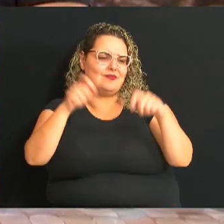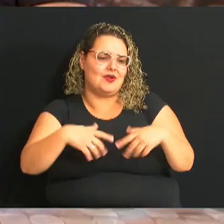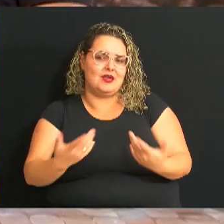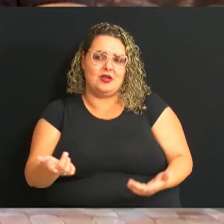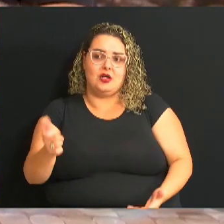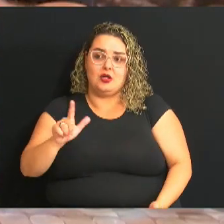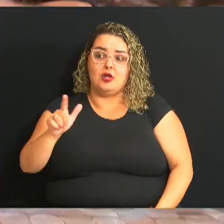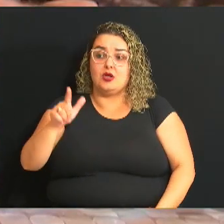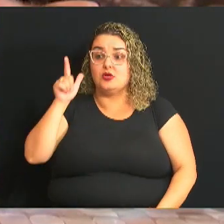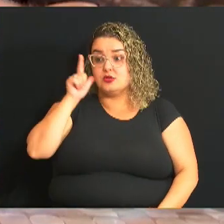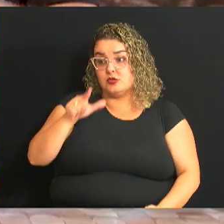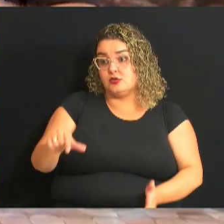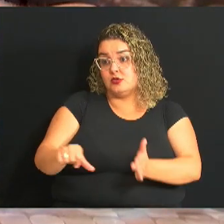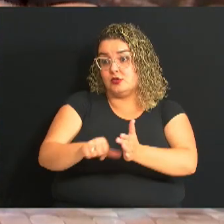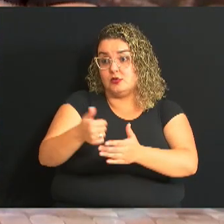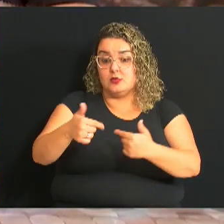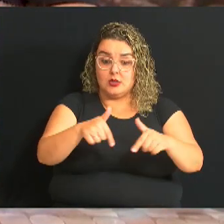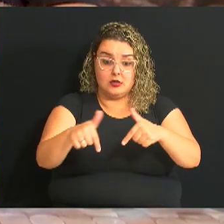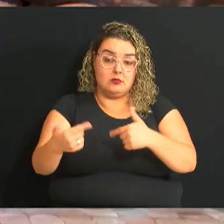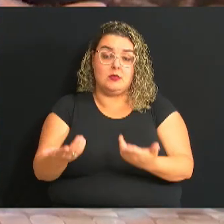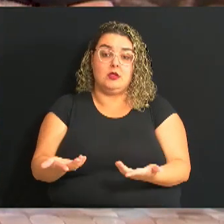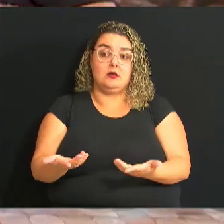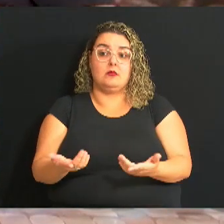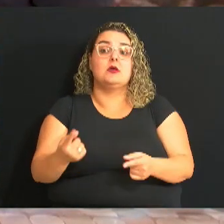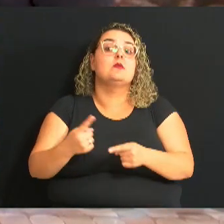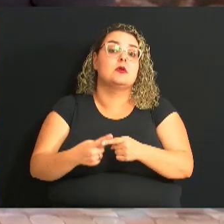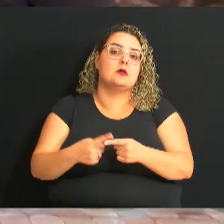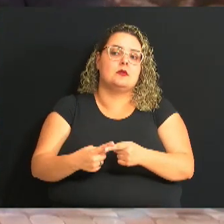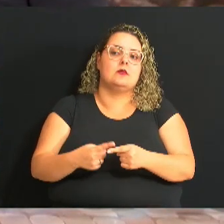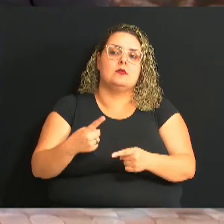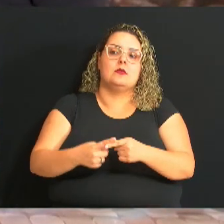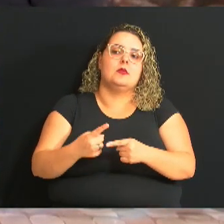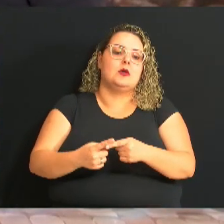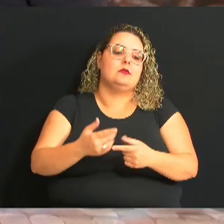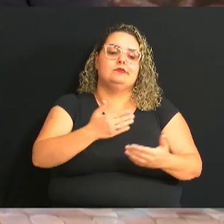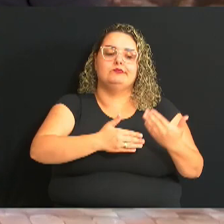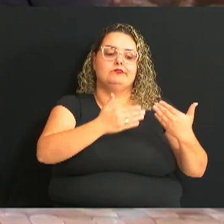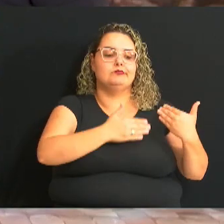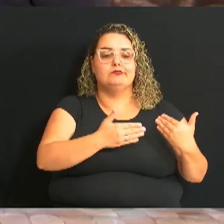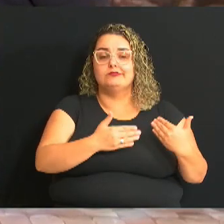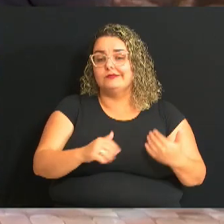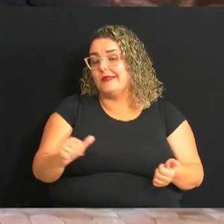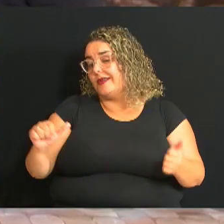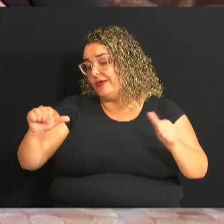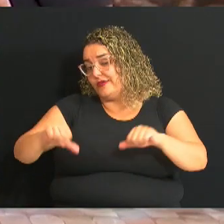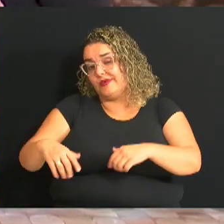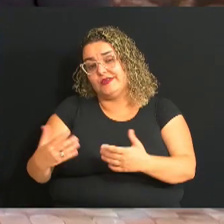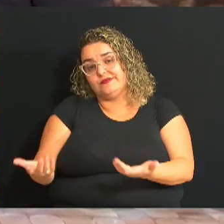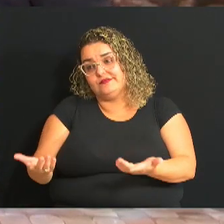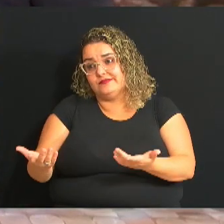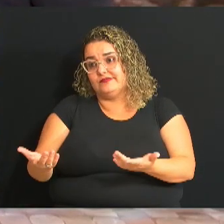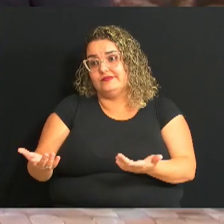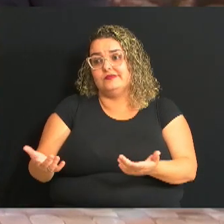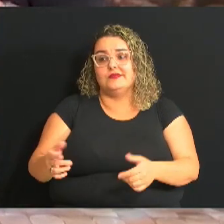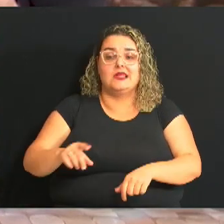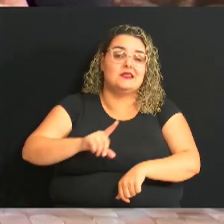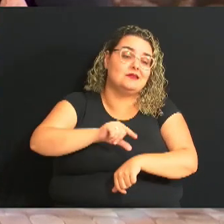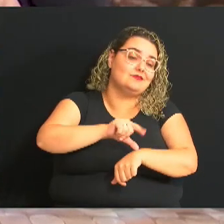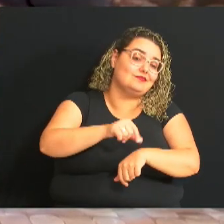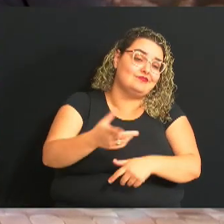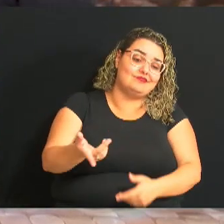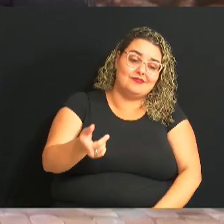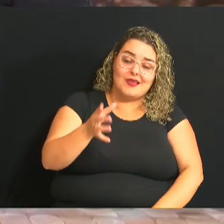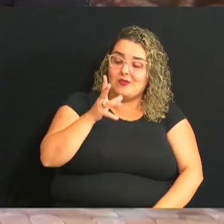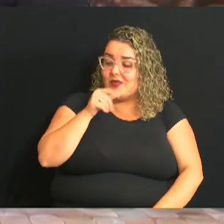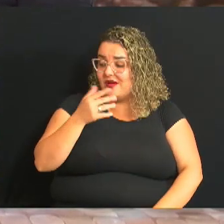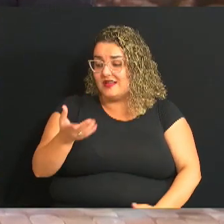Consegue no primeiro emprego, mas por quê? Porque o resto está tão defasado, né? Está tão atrasado que é a